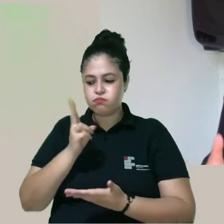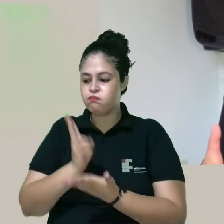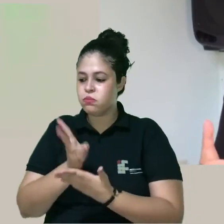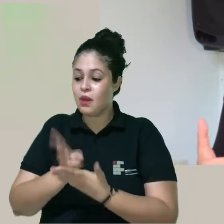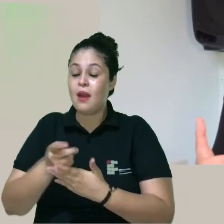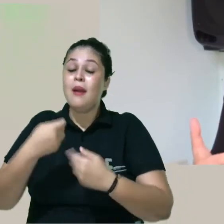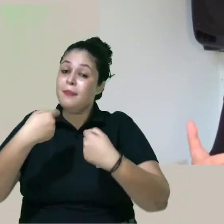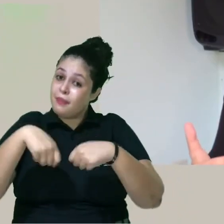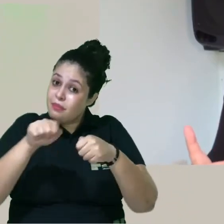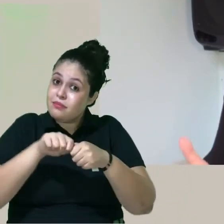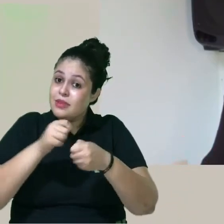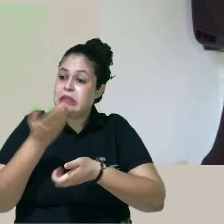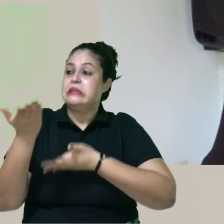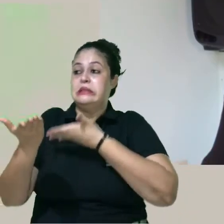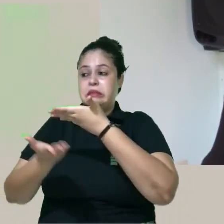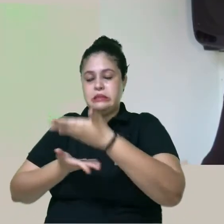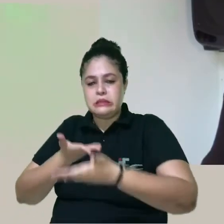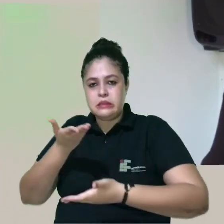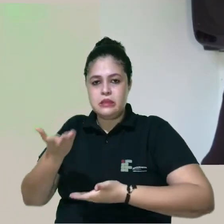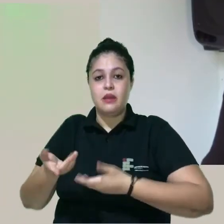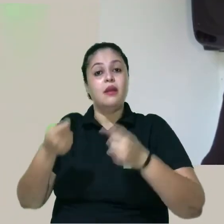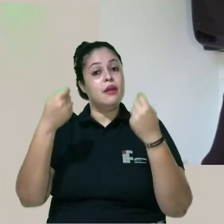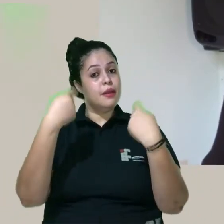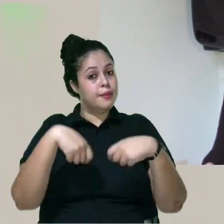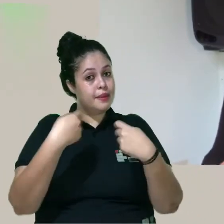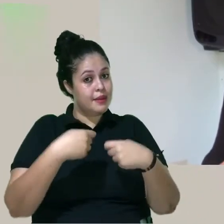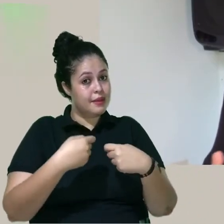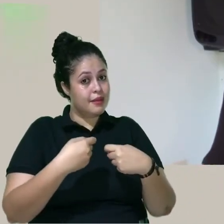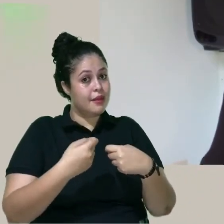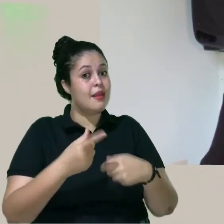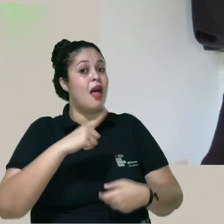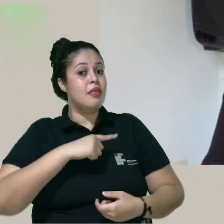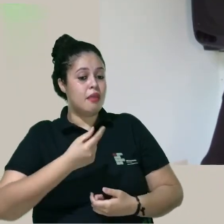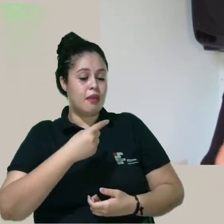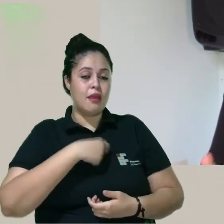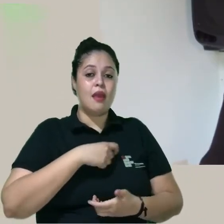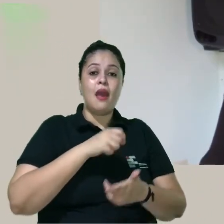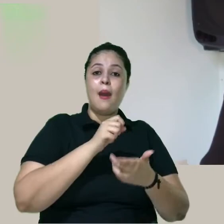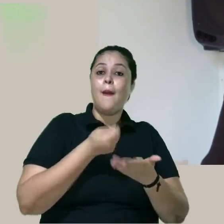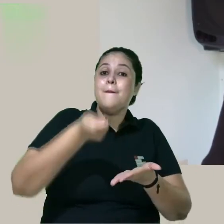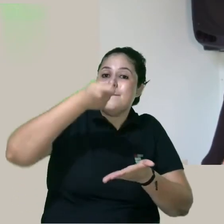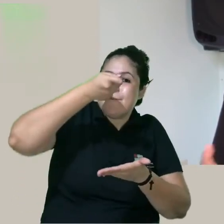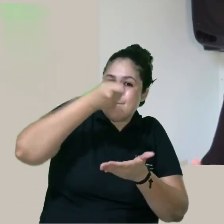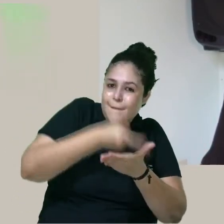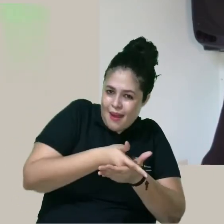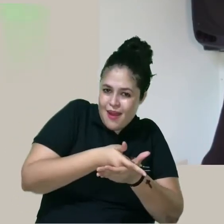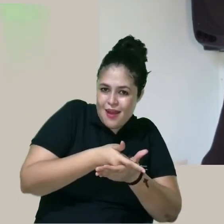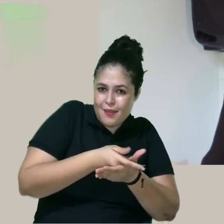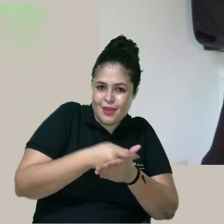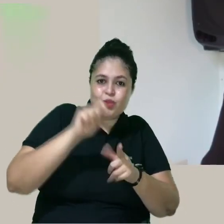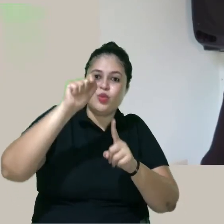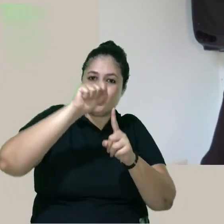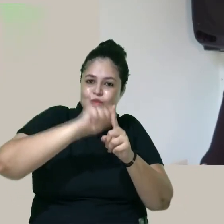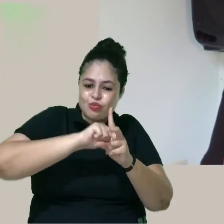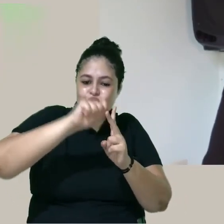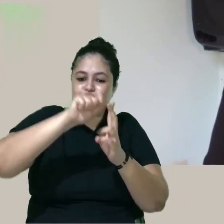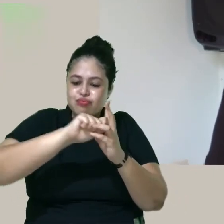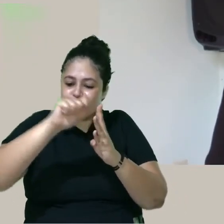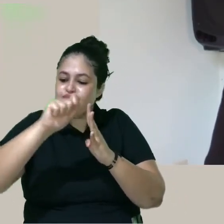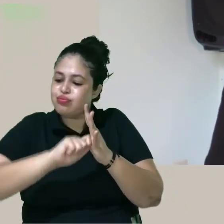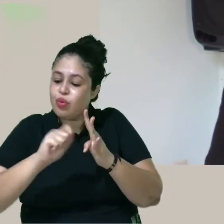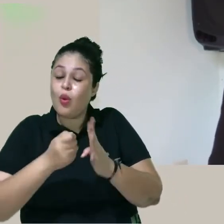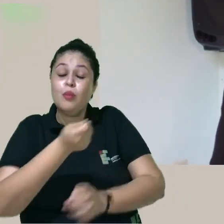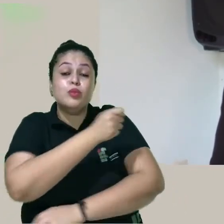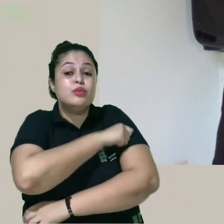ela precisa prestar os seus serviços e precisam receber as suas mensalidades, os seus pagamentos.